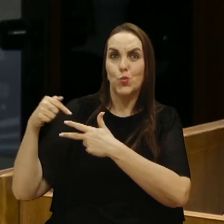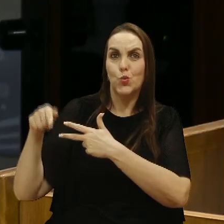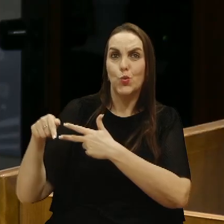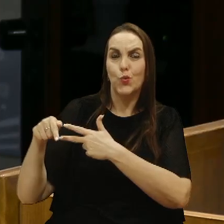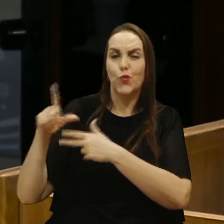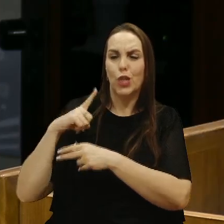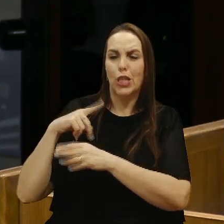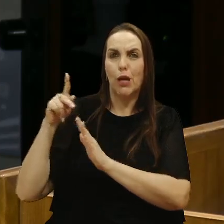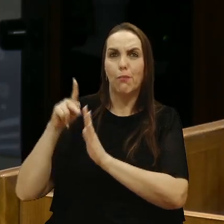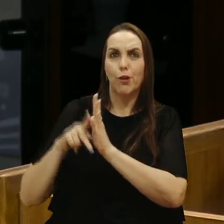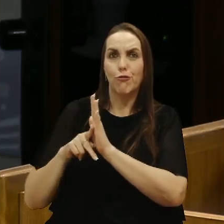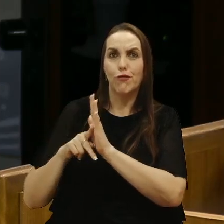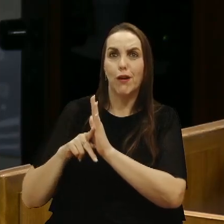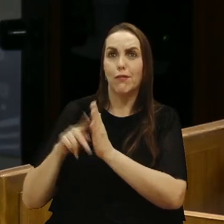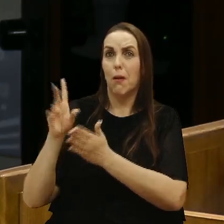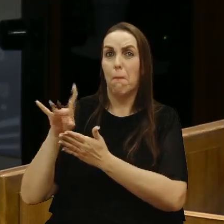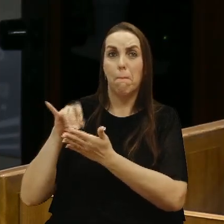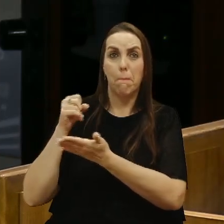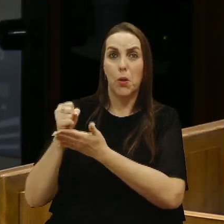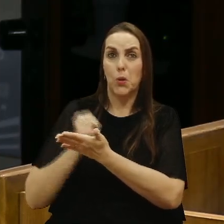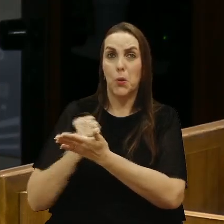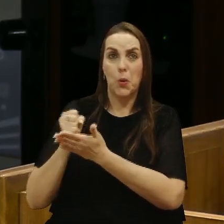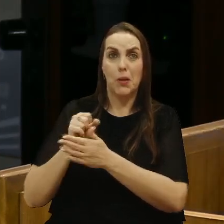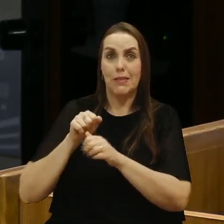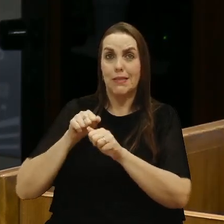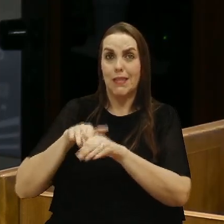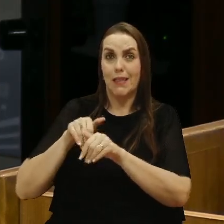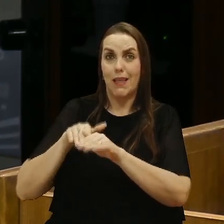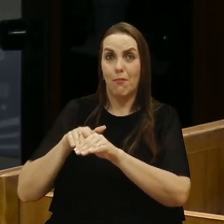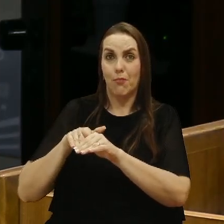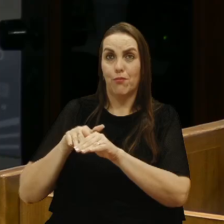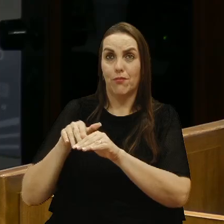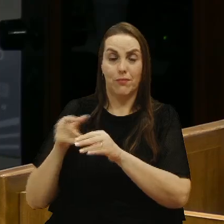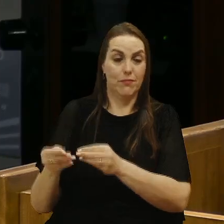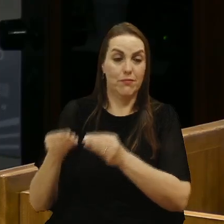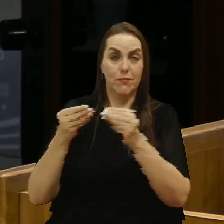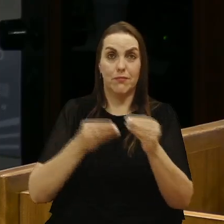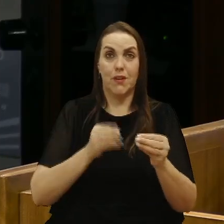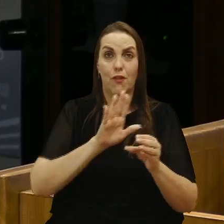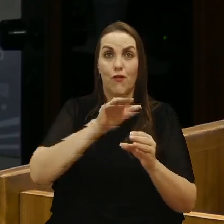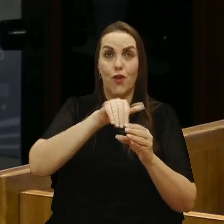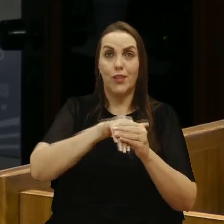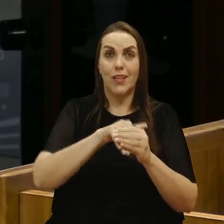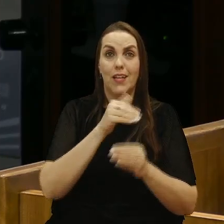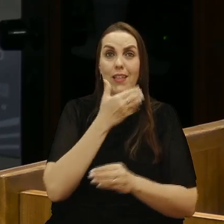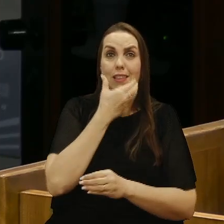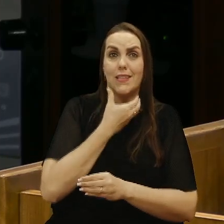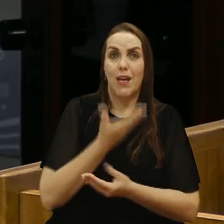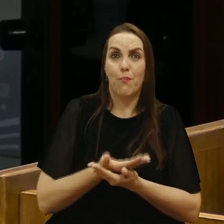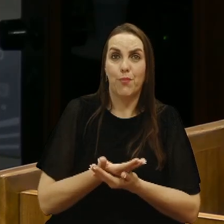o projeto foi protocolado em setembro. Peço uma parte, vereador. Estava aqui para ser votado em dezembro.